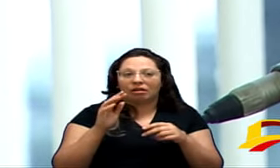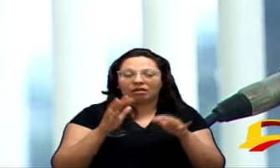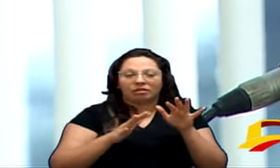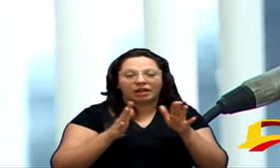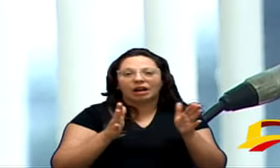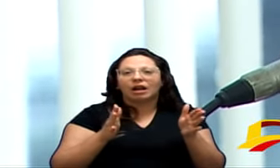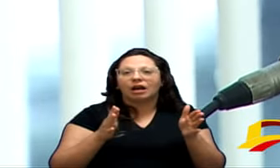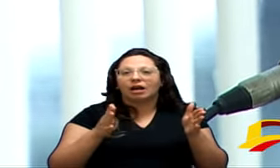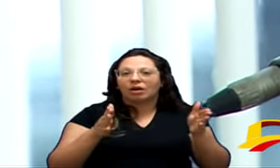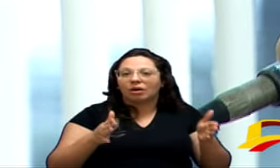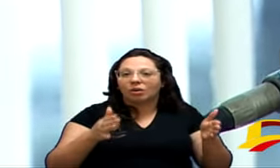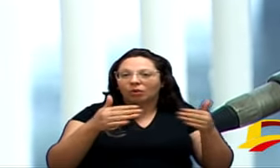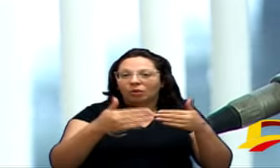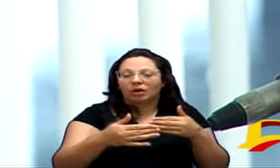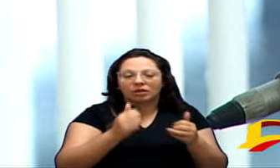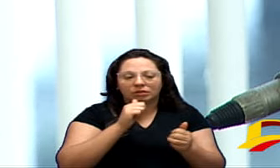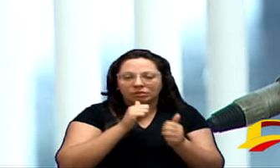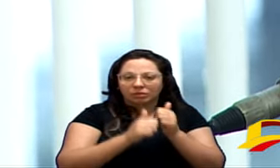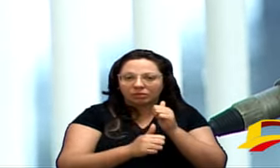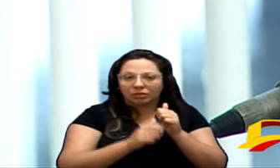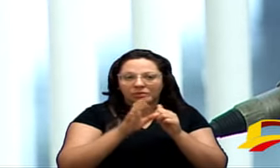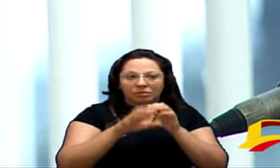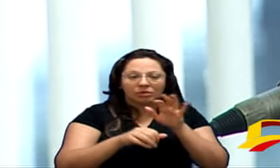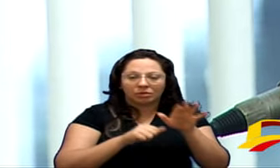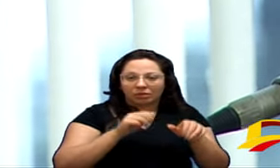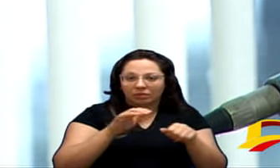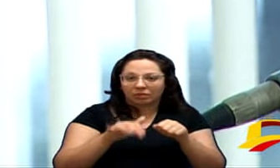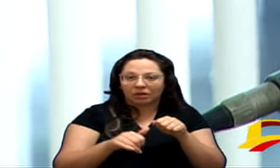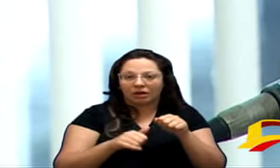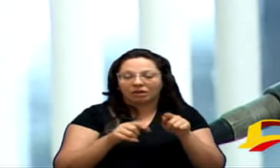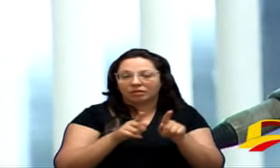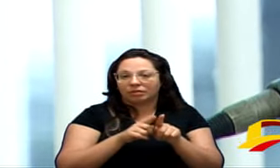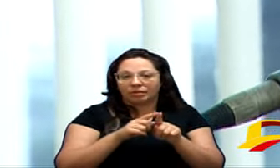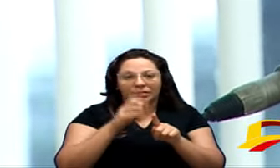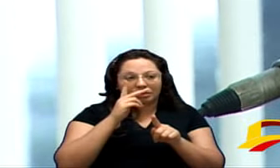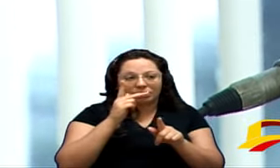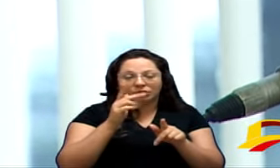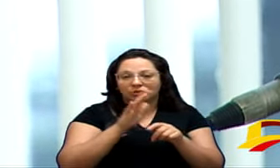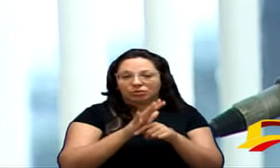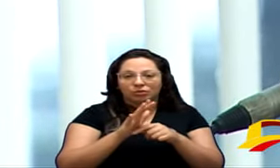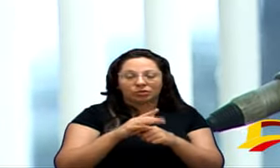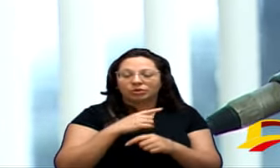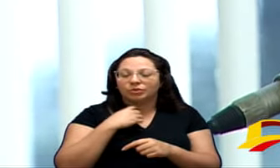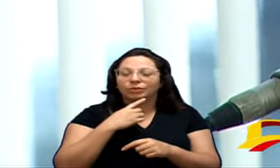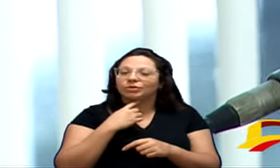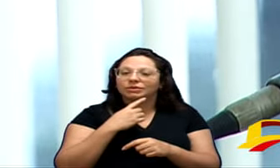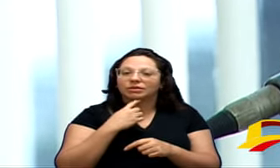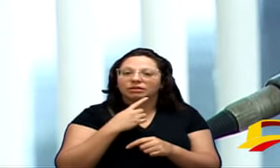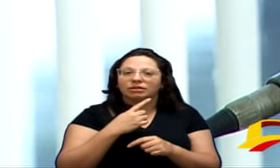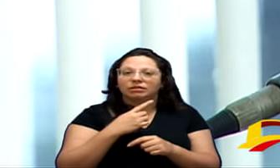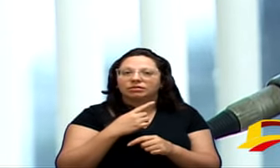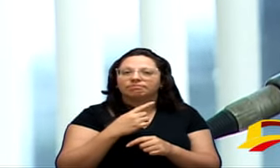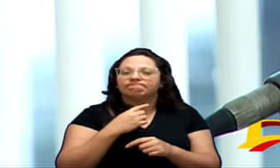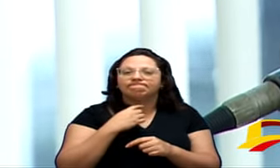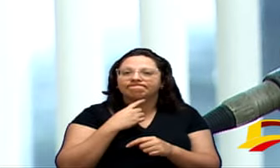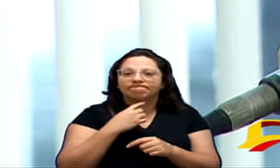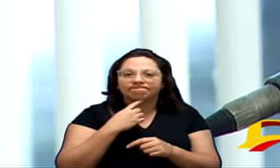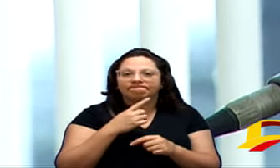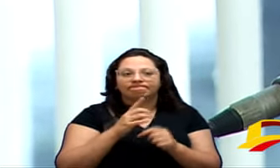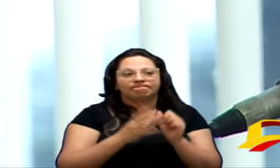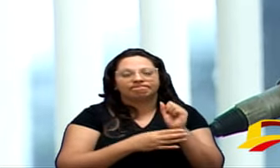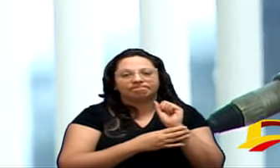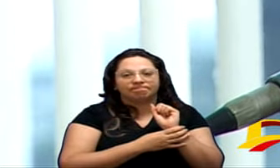reformada ficou legal para eles porque a população não consegue ajudar porque a gente não tem a segurança pública lá